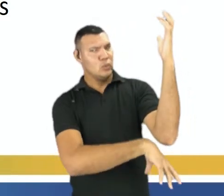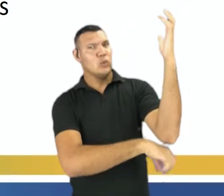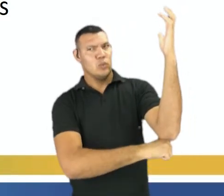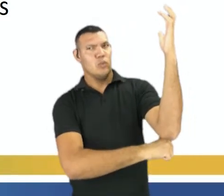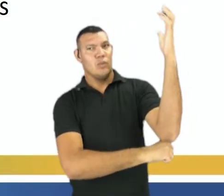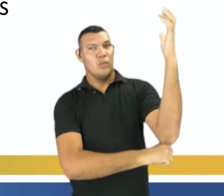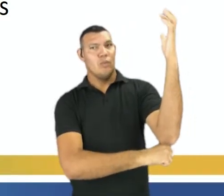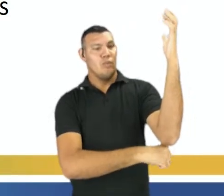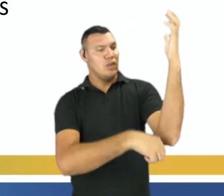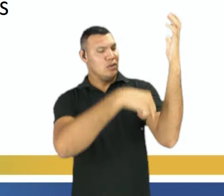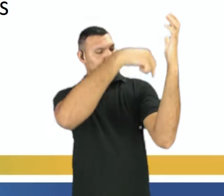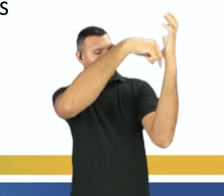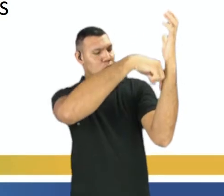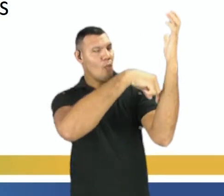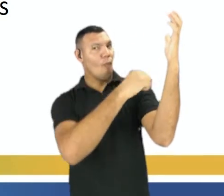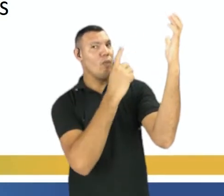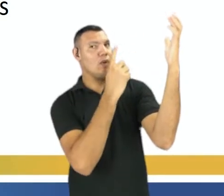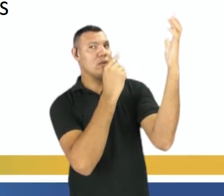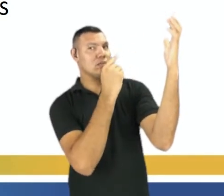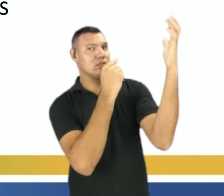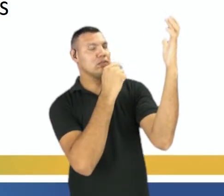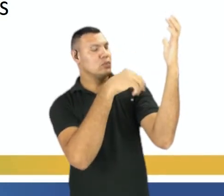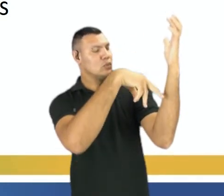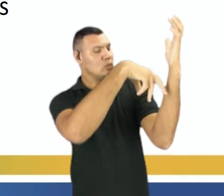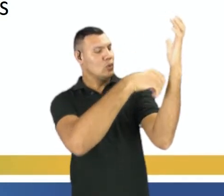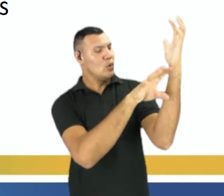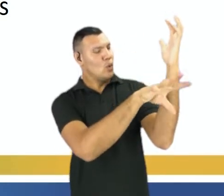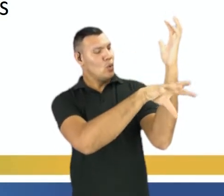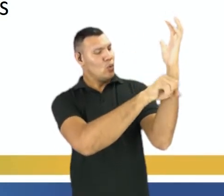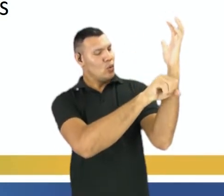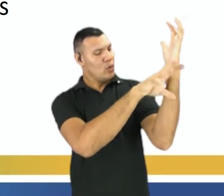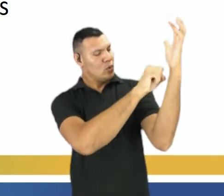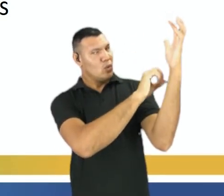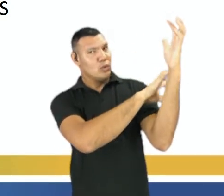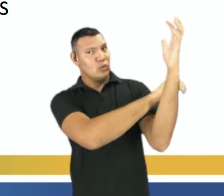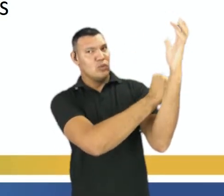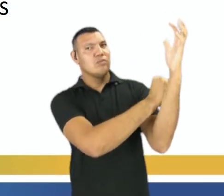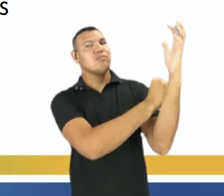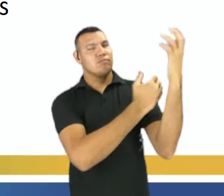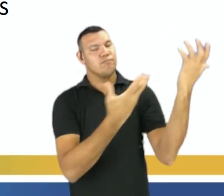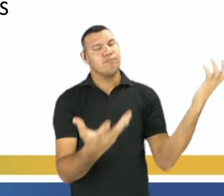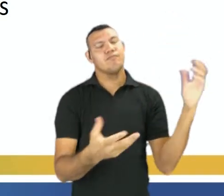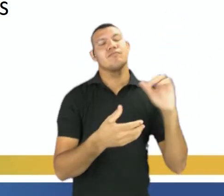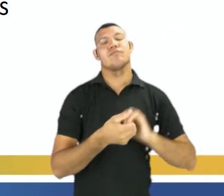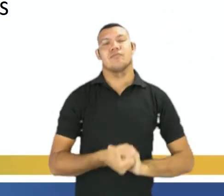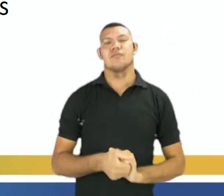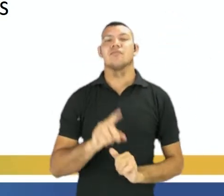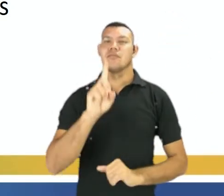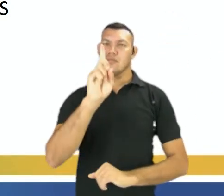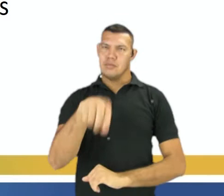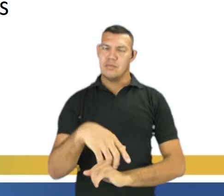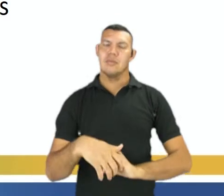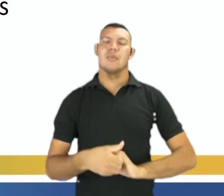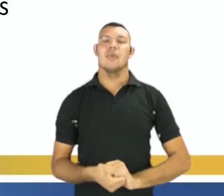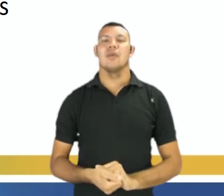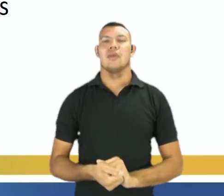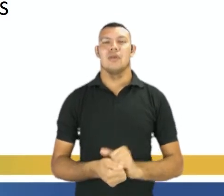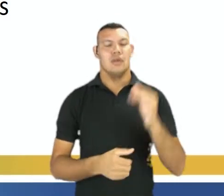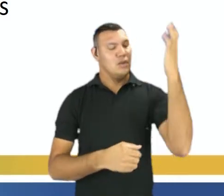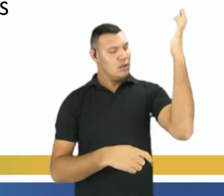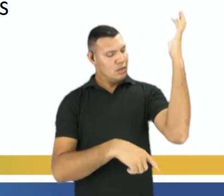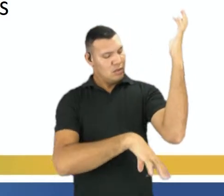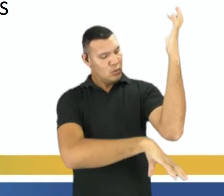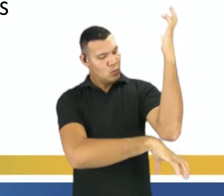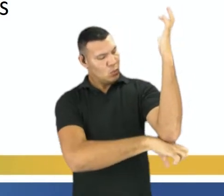água que permite a sua hidratação nos momentos mais secos do ano. É o caso dos cactos, né? Que eles mantêm, né? Ele tem um armazenamento